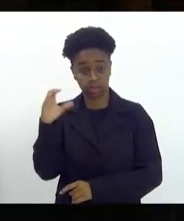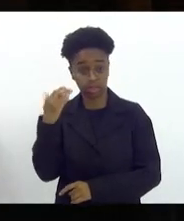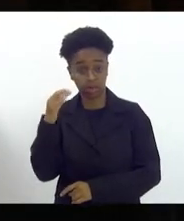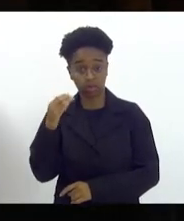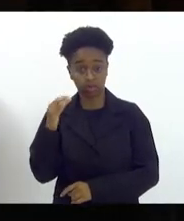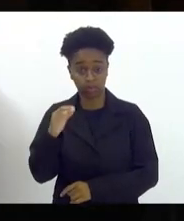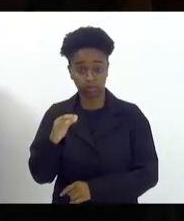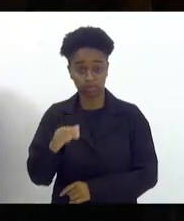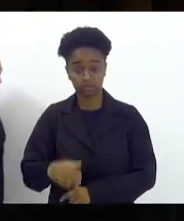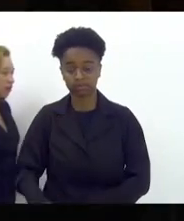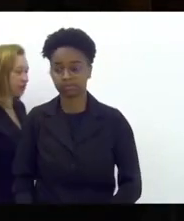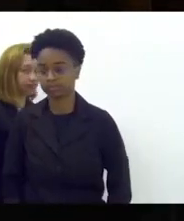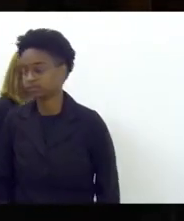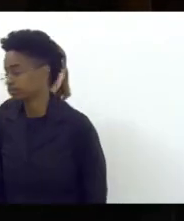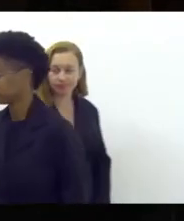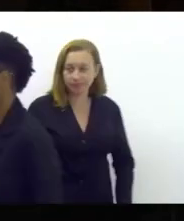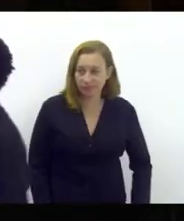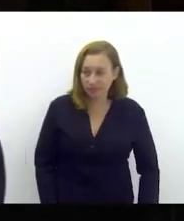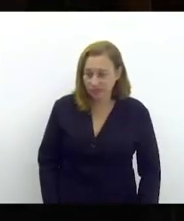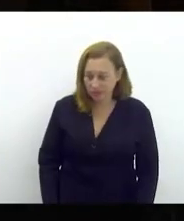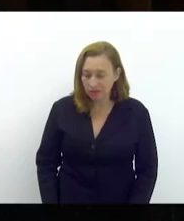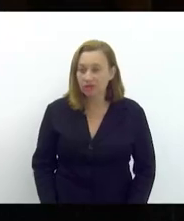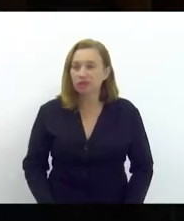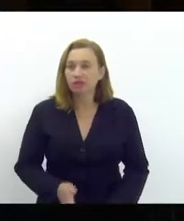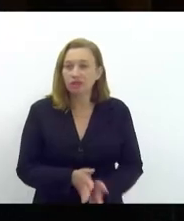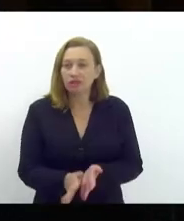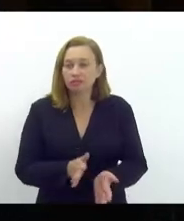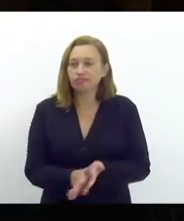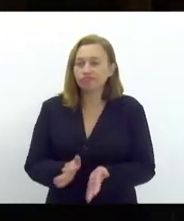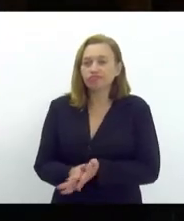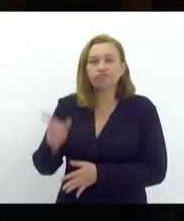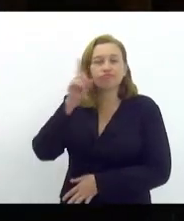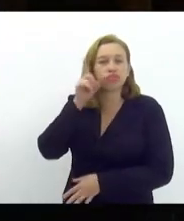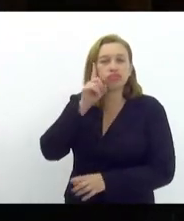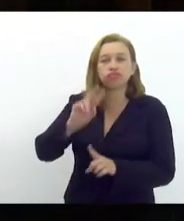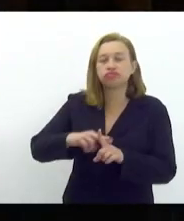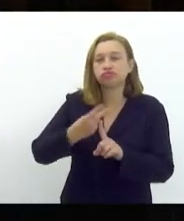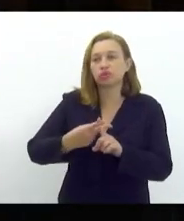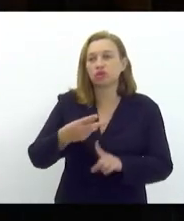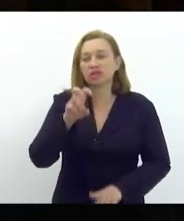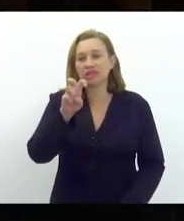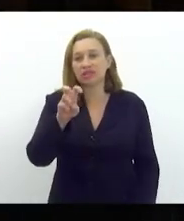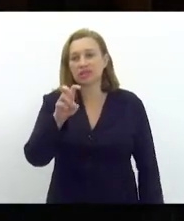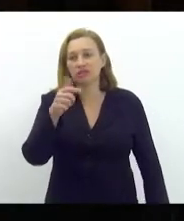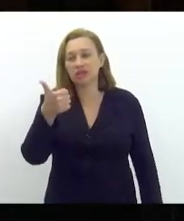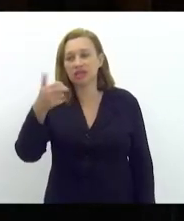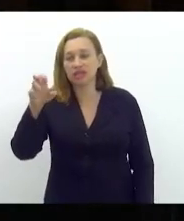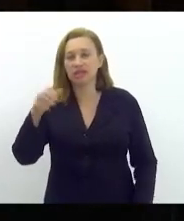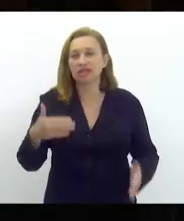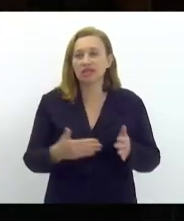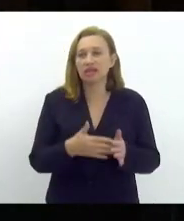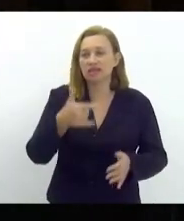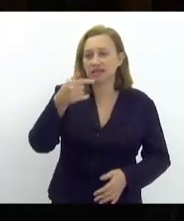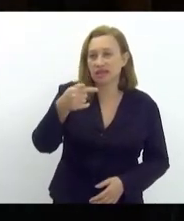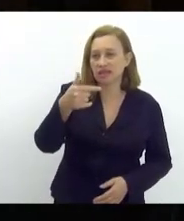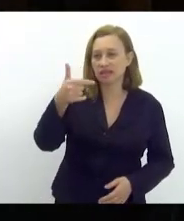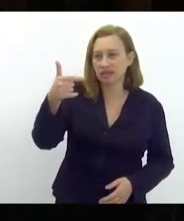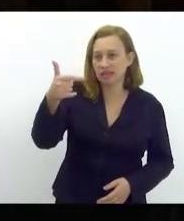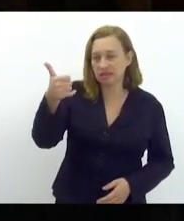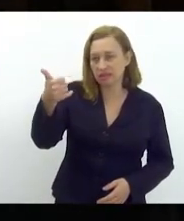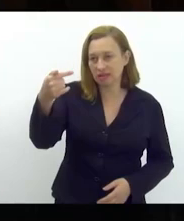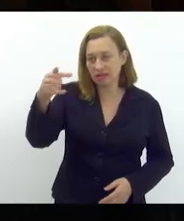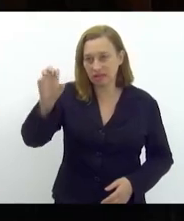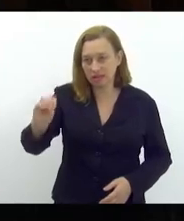vai ter que ver seu gasto diário se multiplicar de 5:15 para sete 70 em cada viagem ou seja